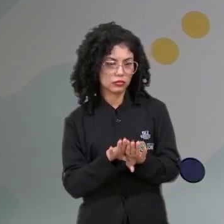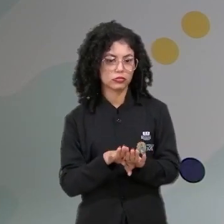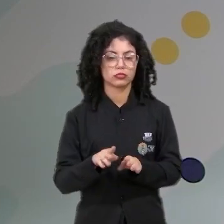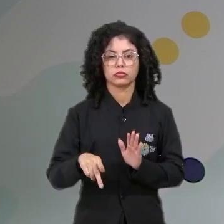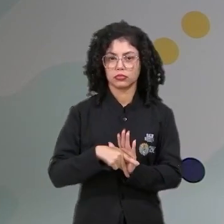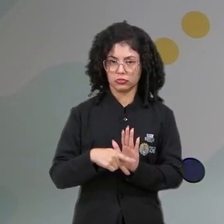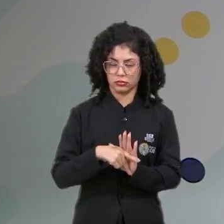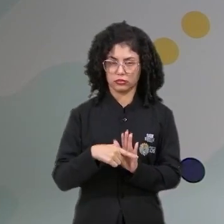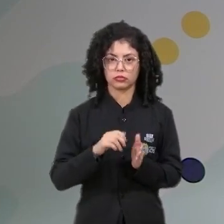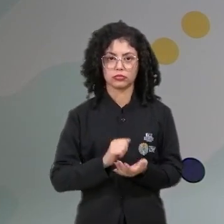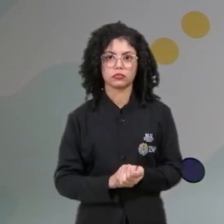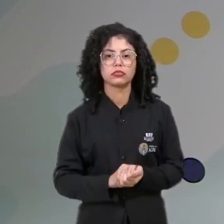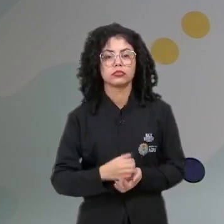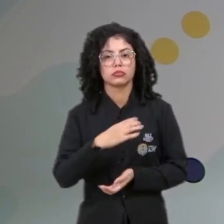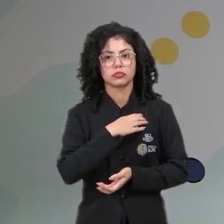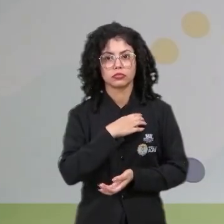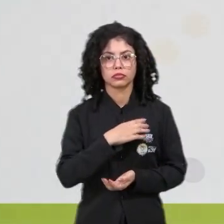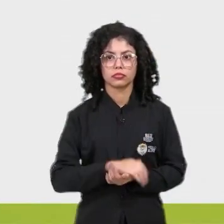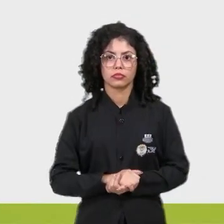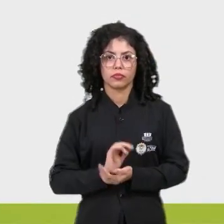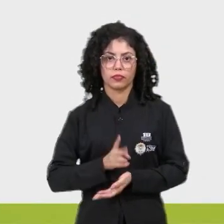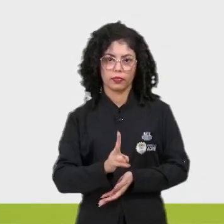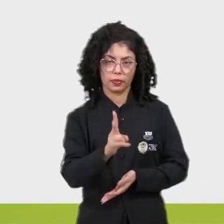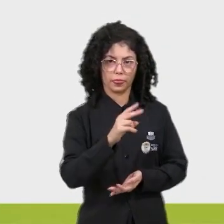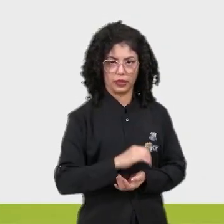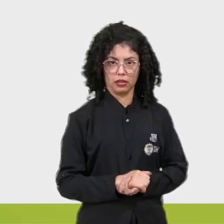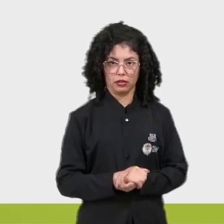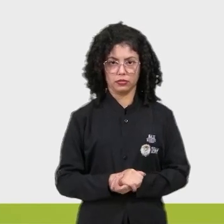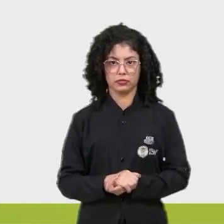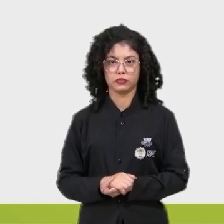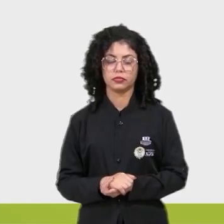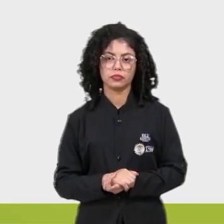aí urbana. Tá? Então, vamos continuar.